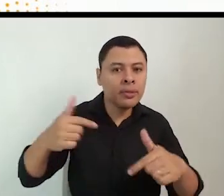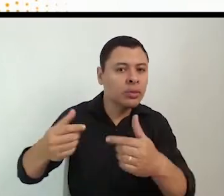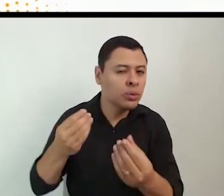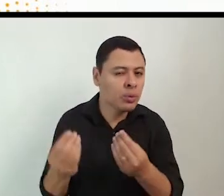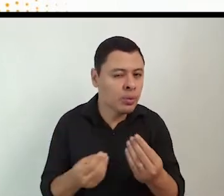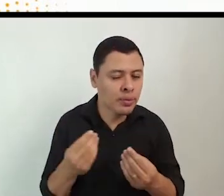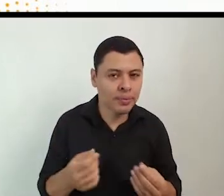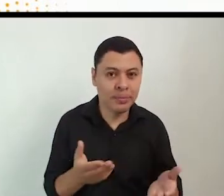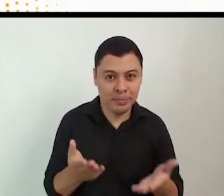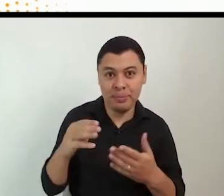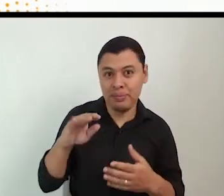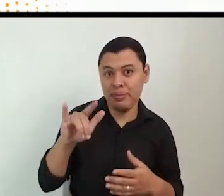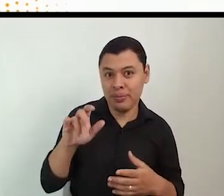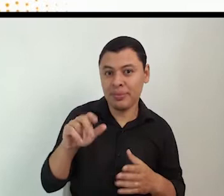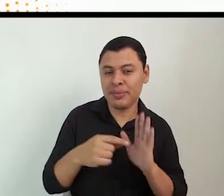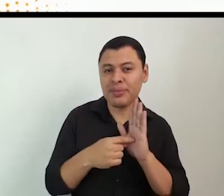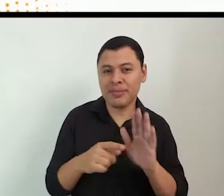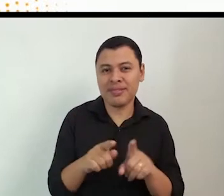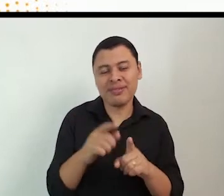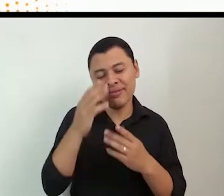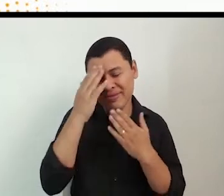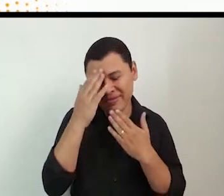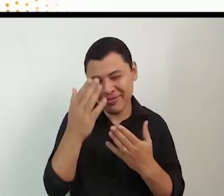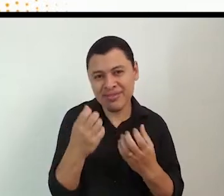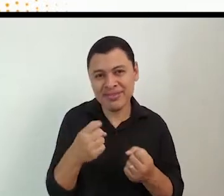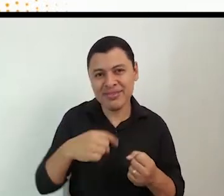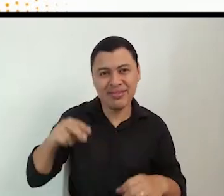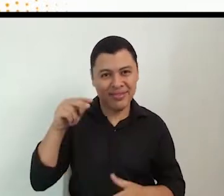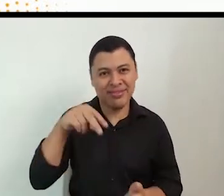passar para a Milena se apresentar também. Obrigada por receber a gente.